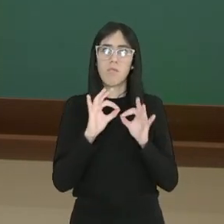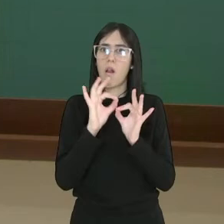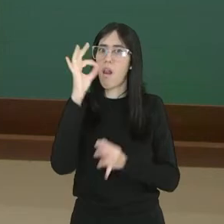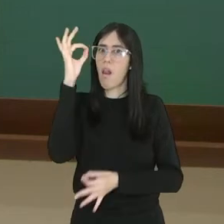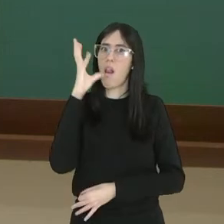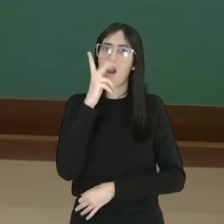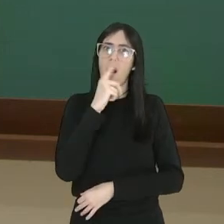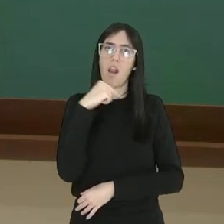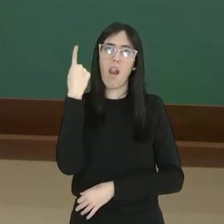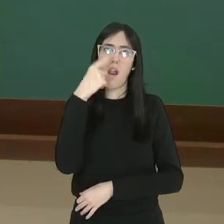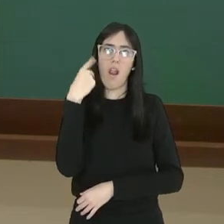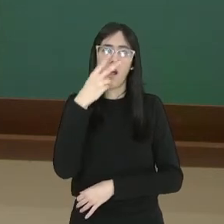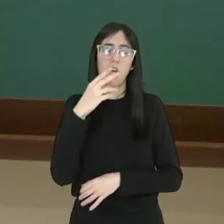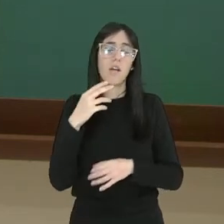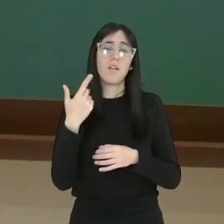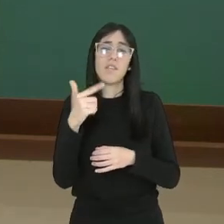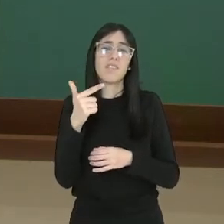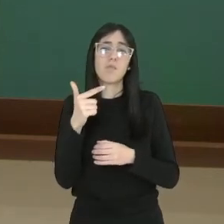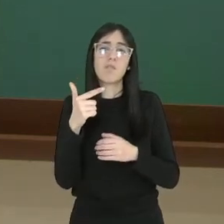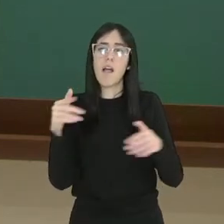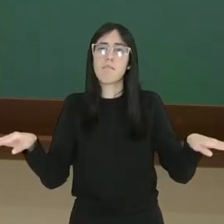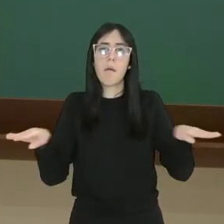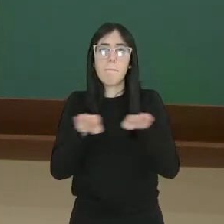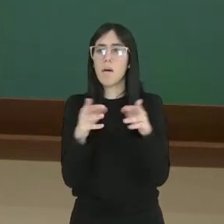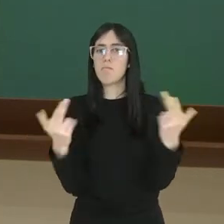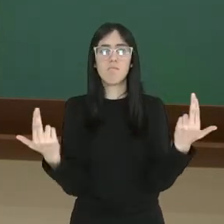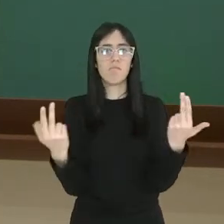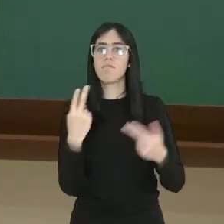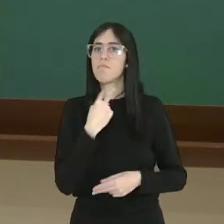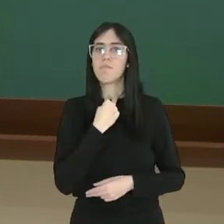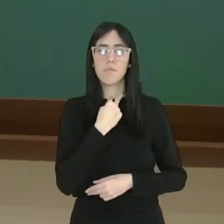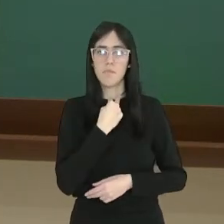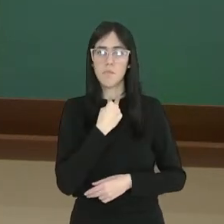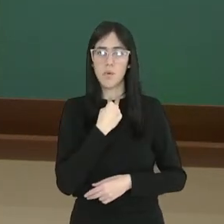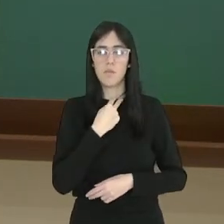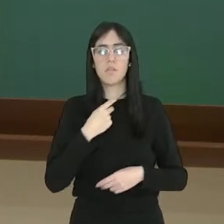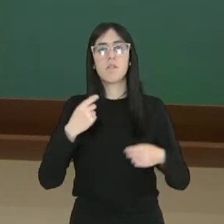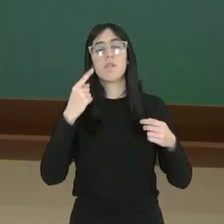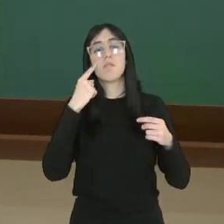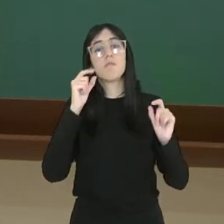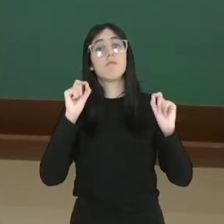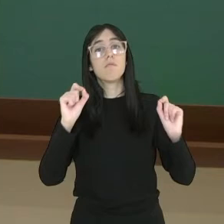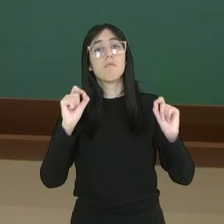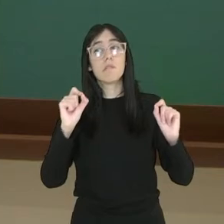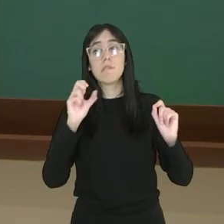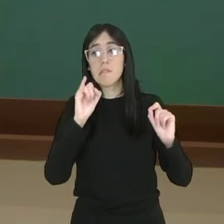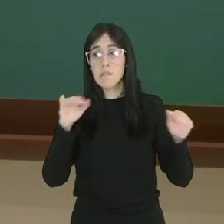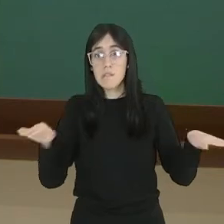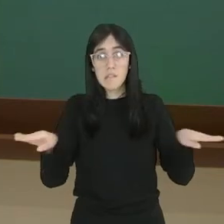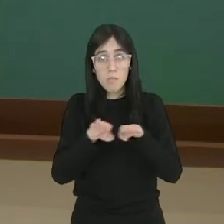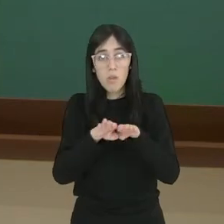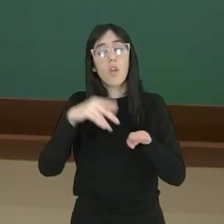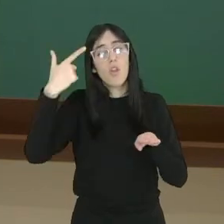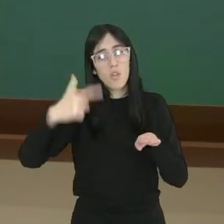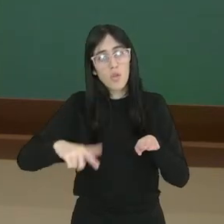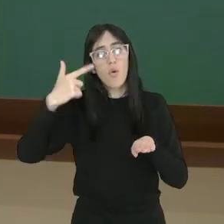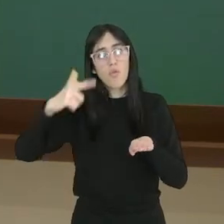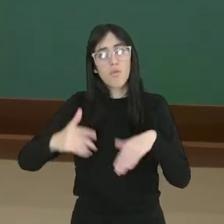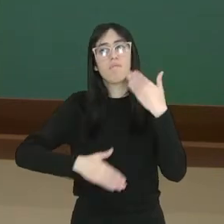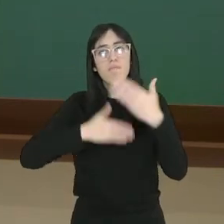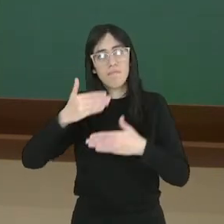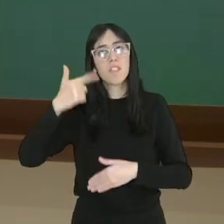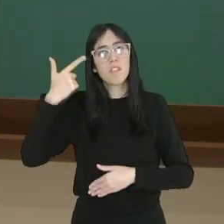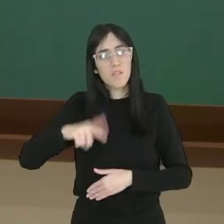longas, porque como não tem empate, se ao final das 9 entradas esse jogo terminar empatado, vão tendo entradas